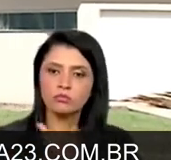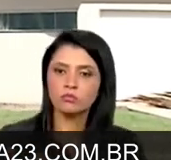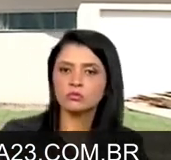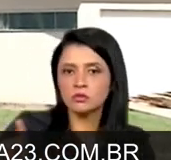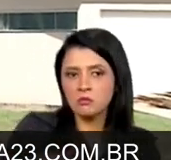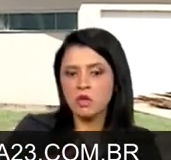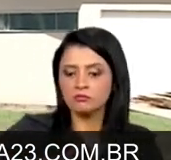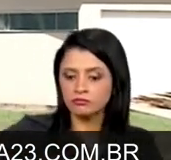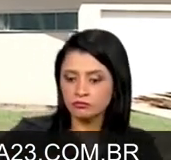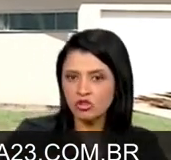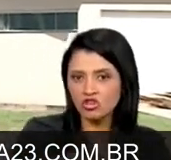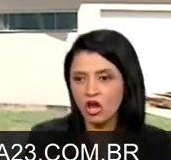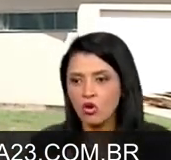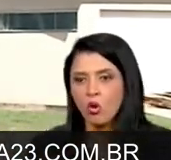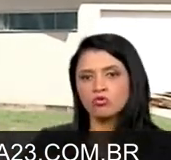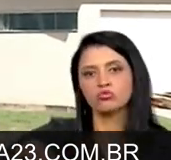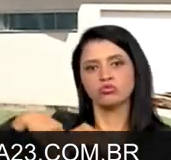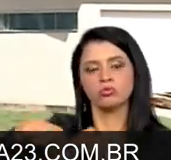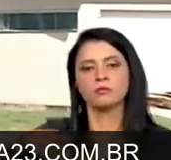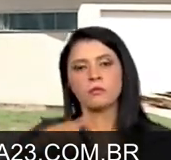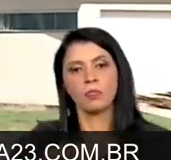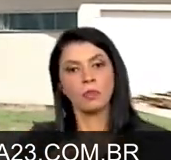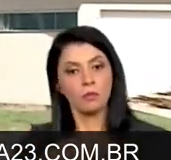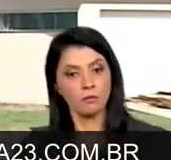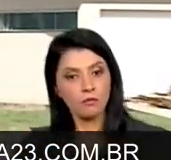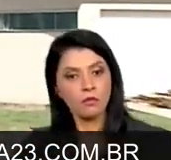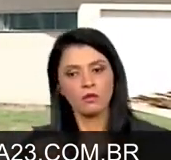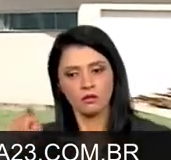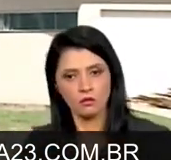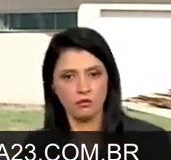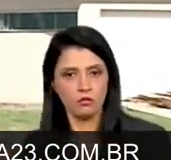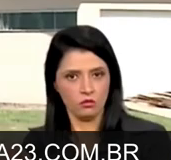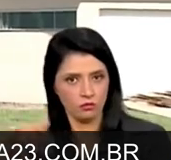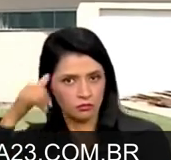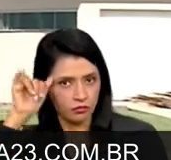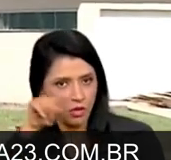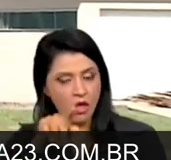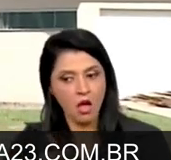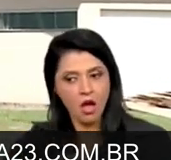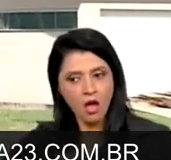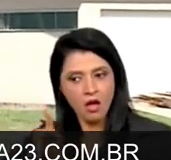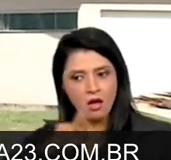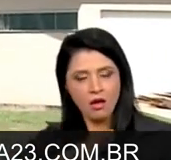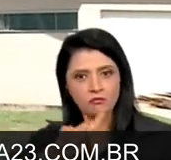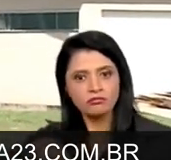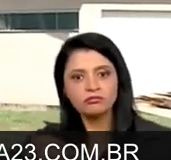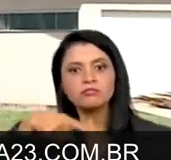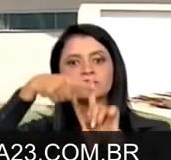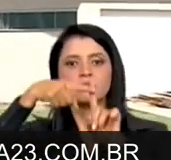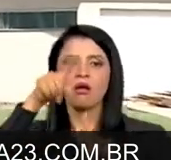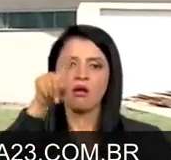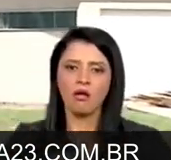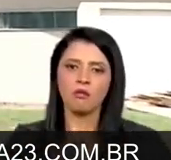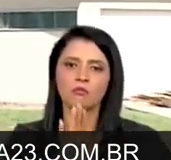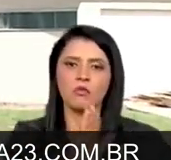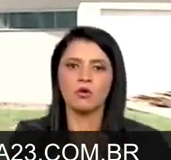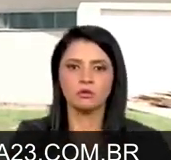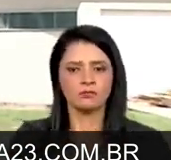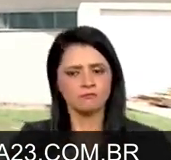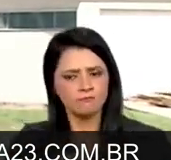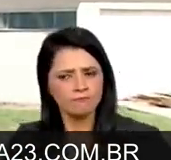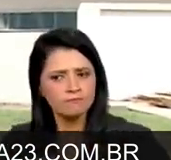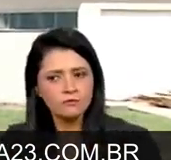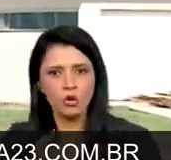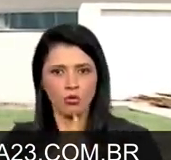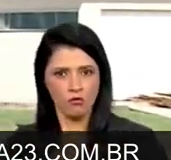negocia atualmente. Segundo o Ministério da Agricultura e Pecuária, esses resultados refletem os esforços do governo brasileiro